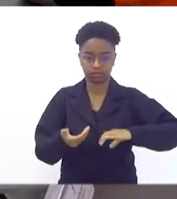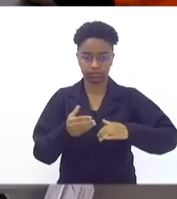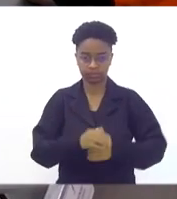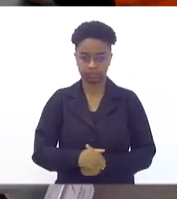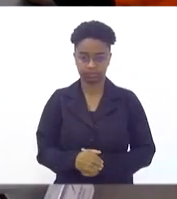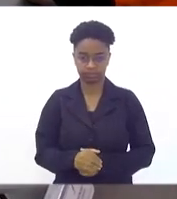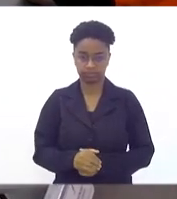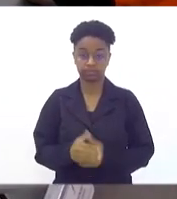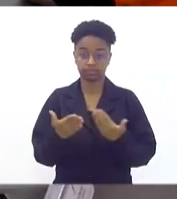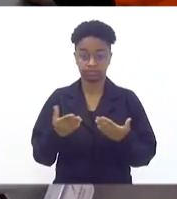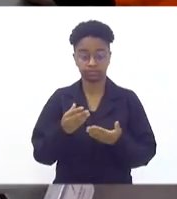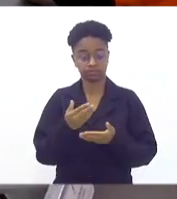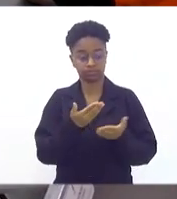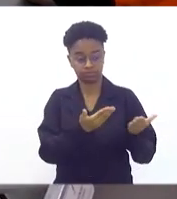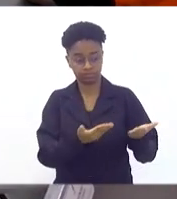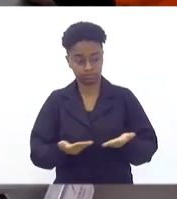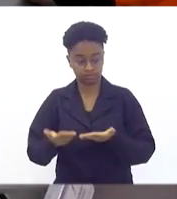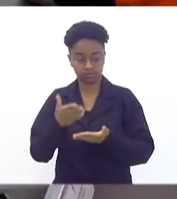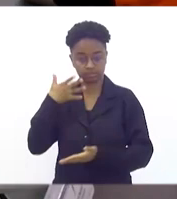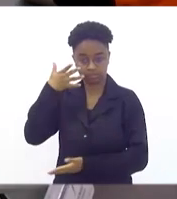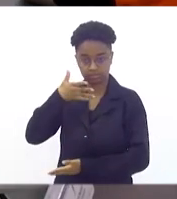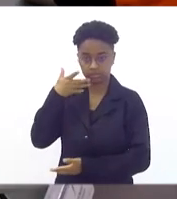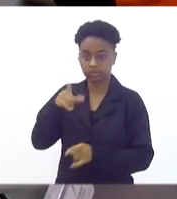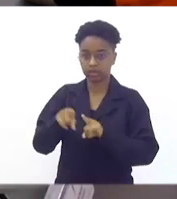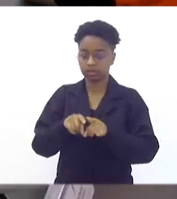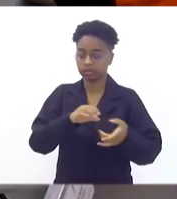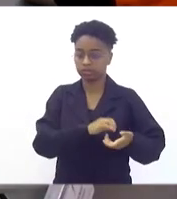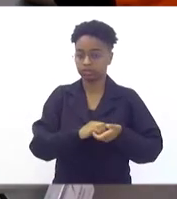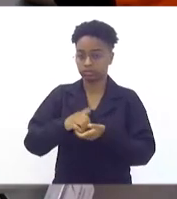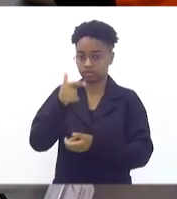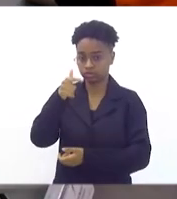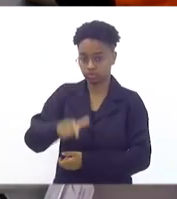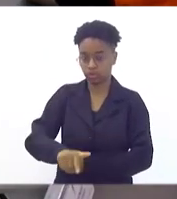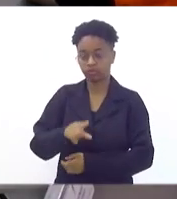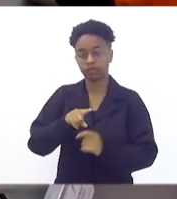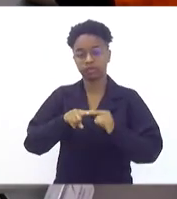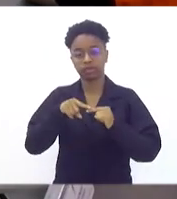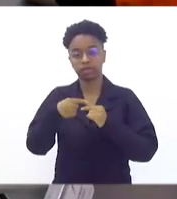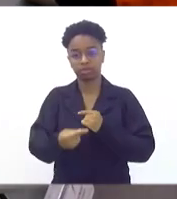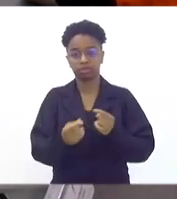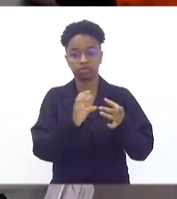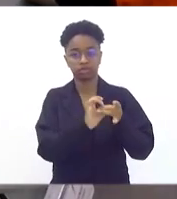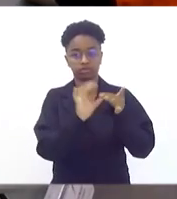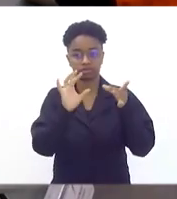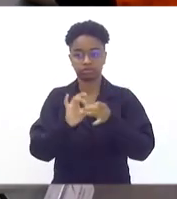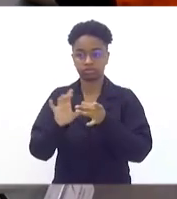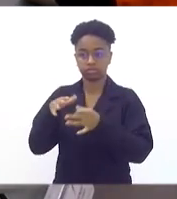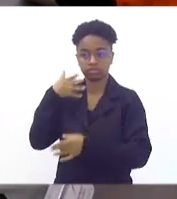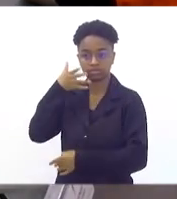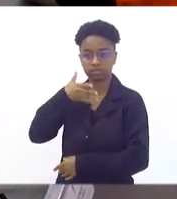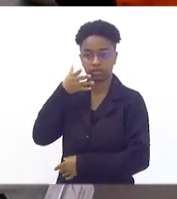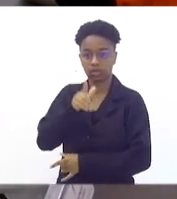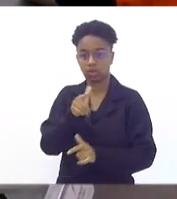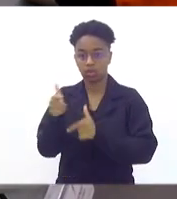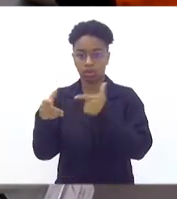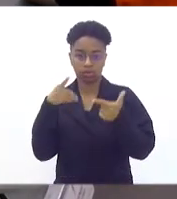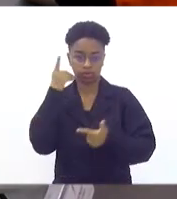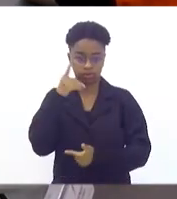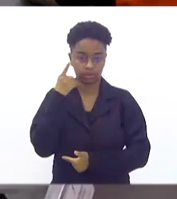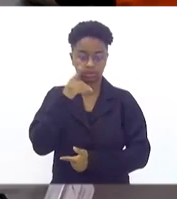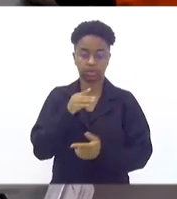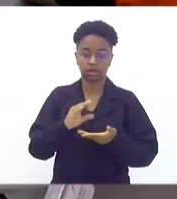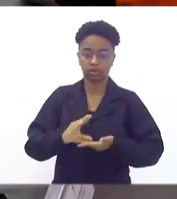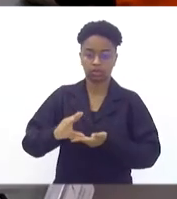passar a palavra vossa excelência cumprimentando mais uma vez e na sequência Abrir palavra para os demais deputados